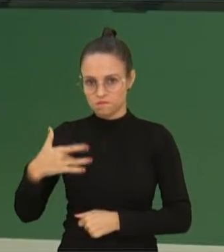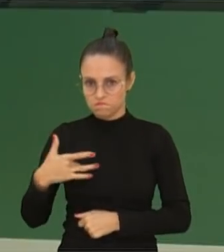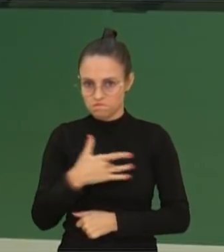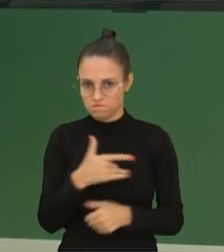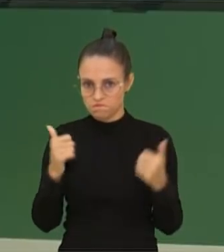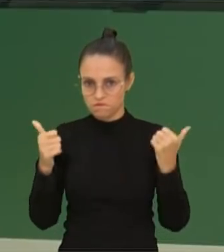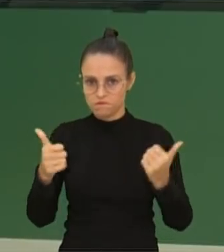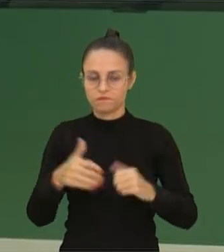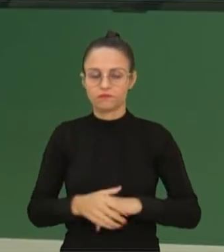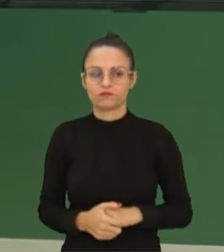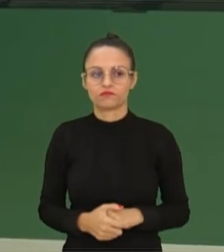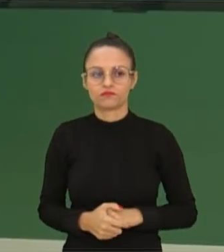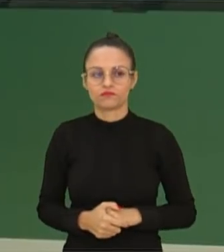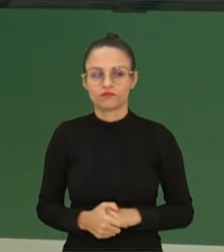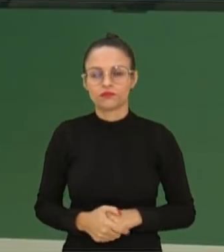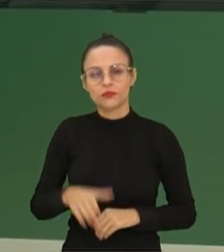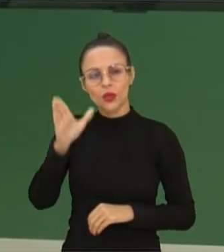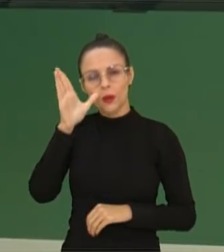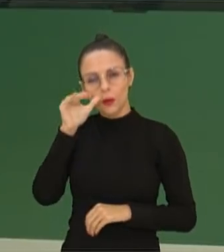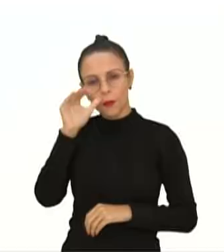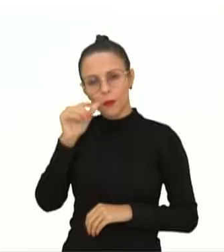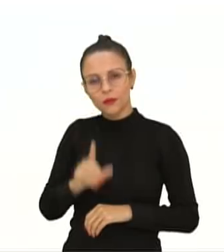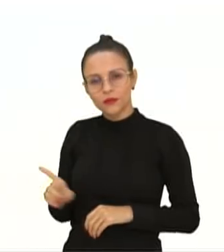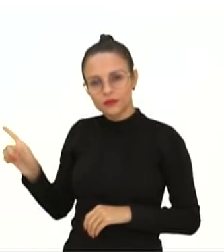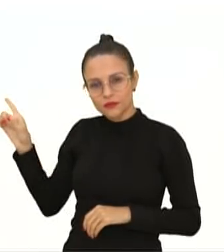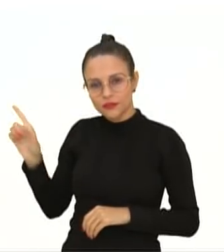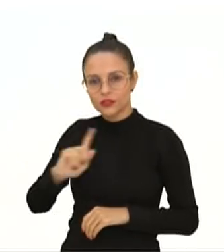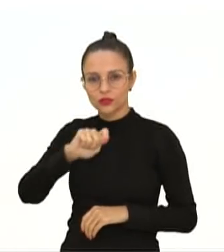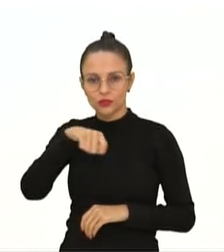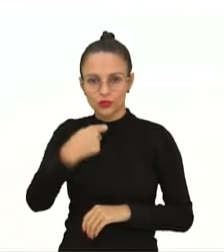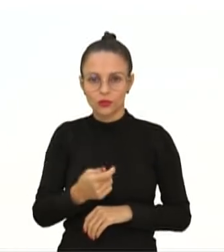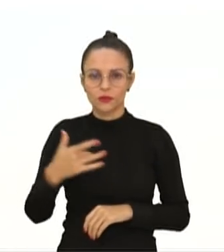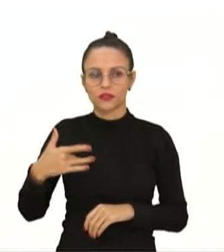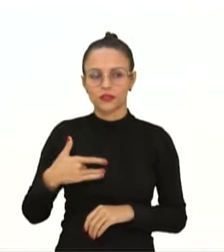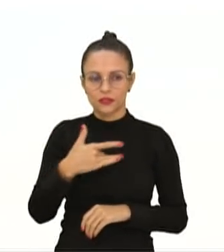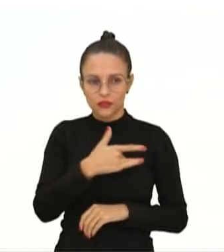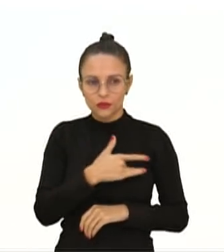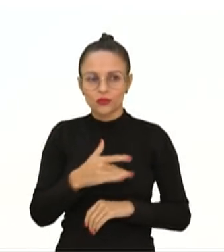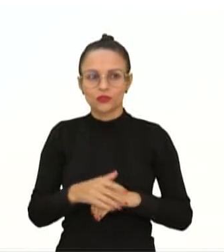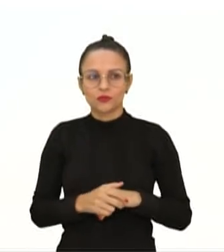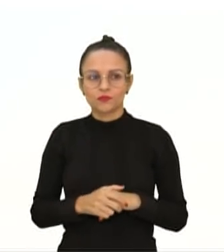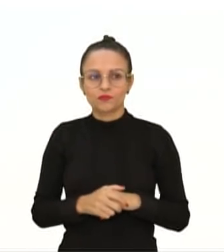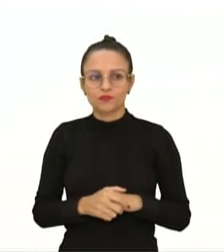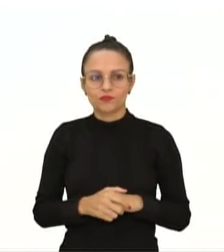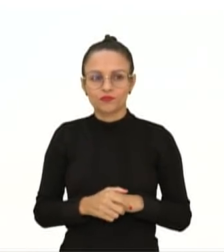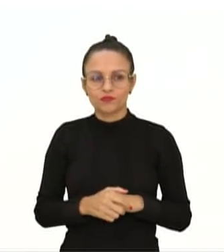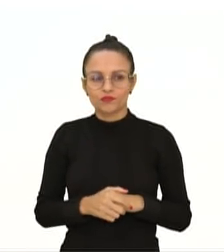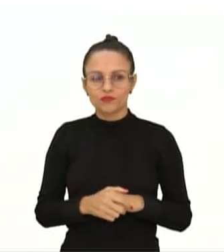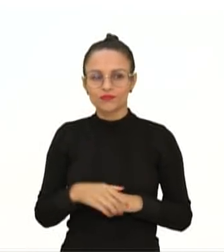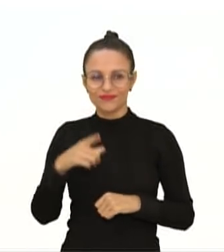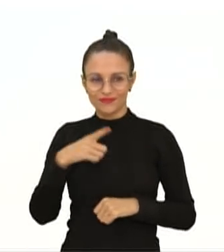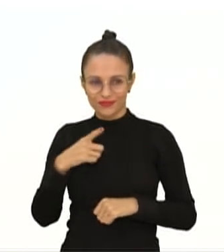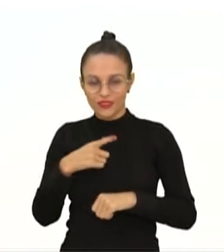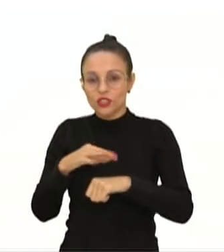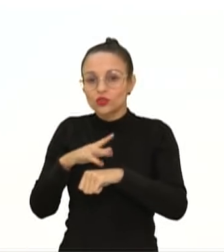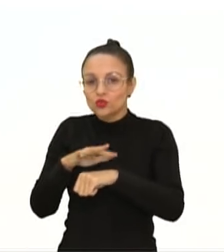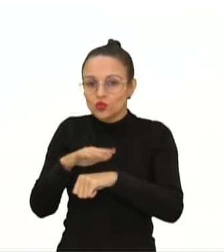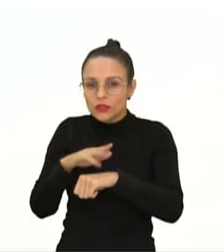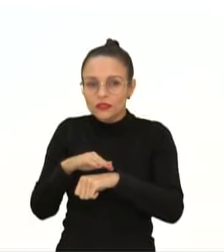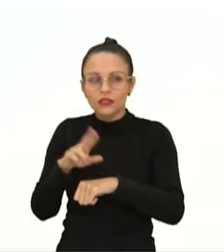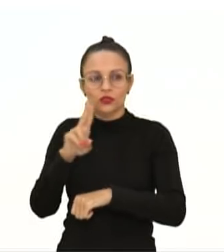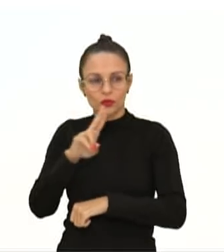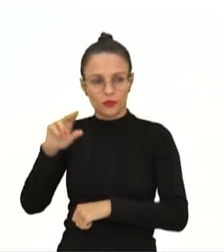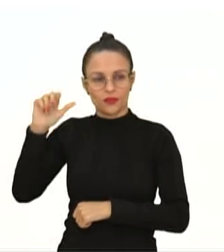tá? E uma curiosidade aqui, por falar em saúde do sistema cardiovascular, existe uma doença